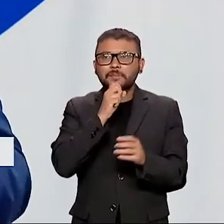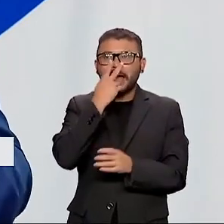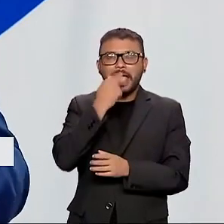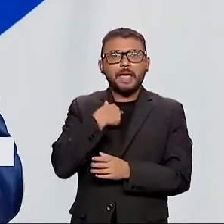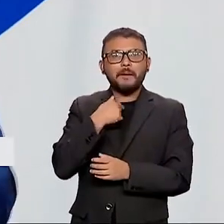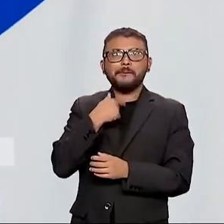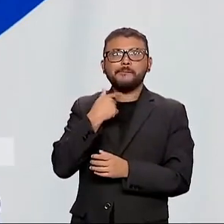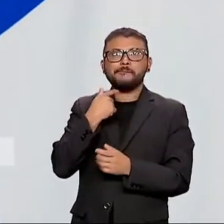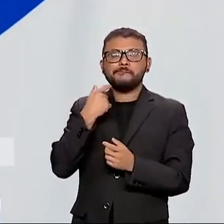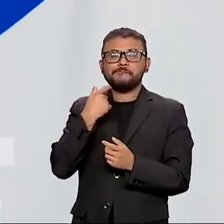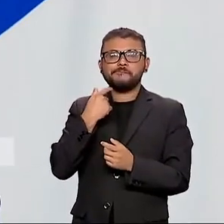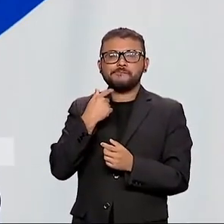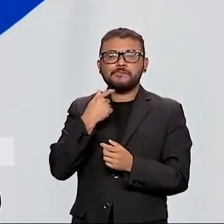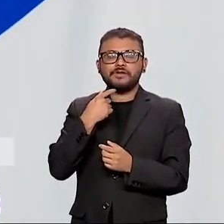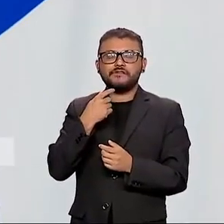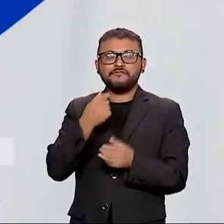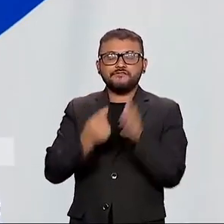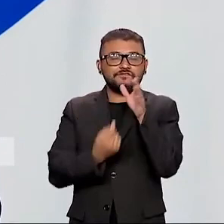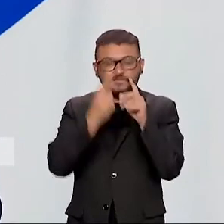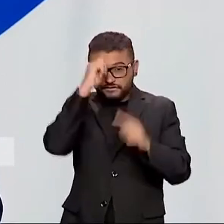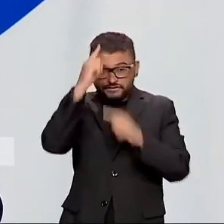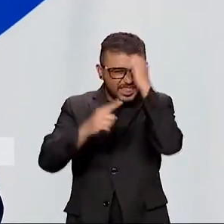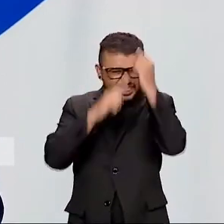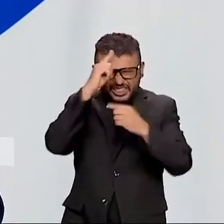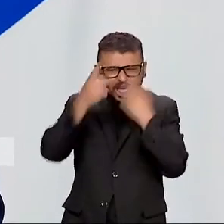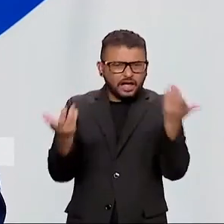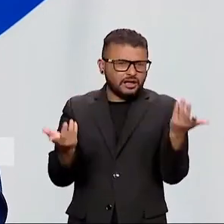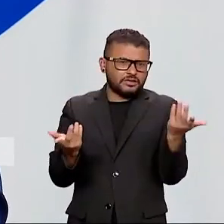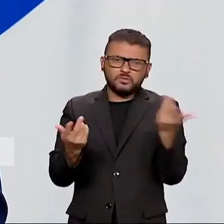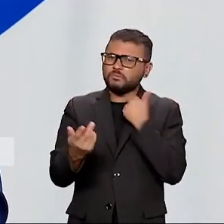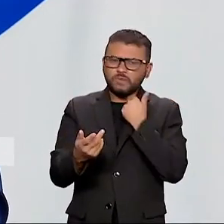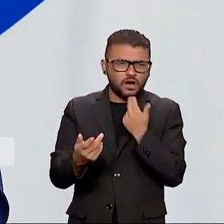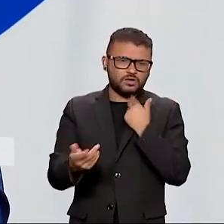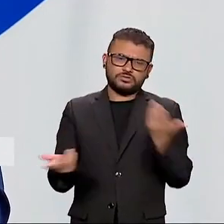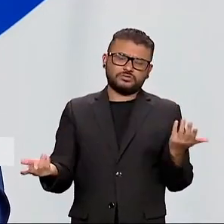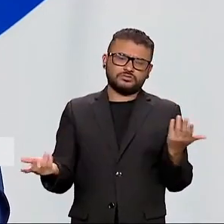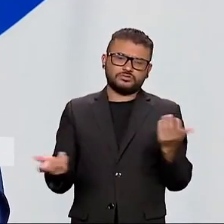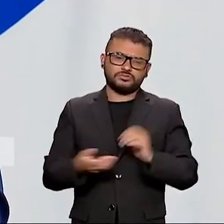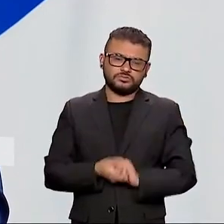parte fazer juízo de valores sobre qualquer assunto.